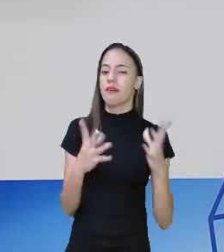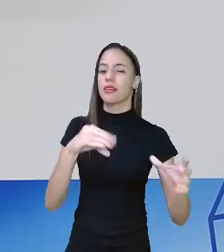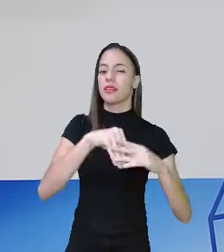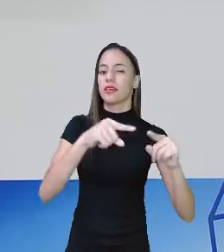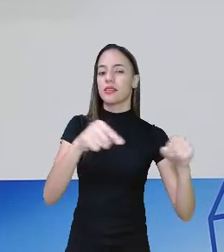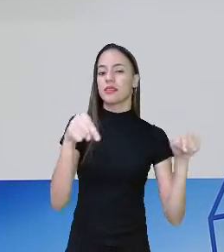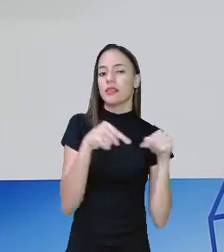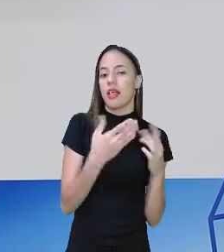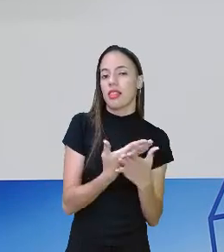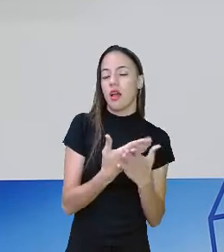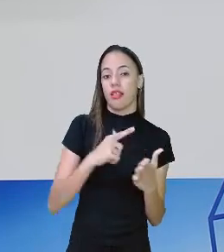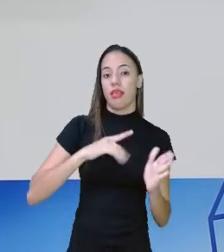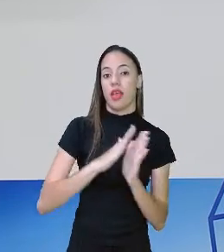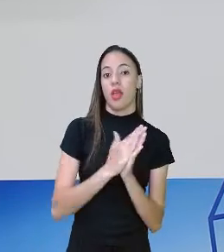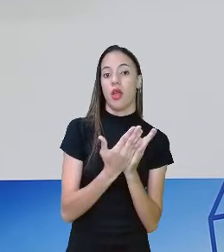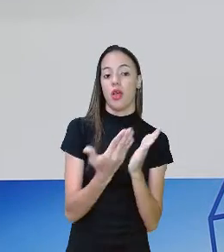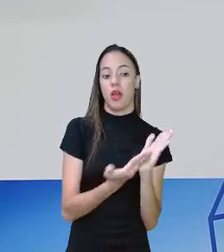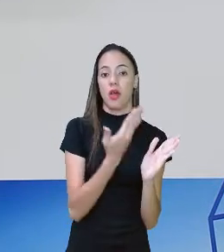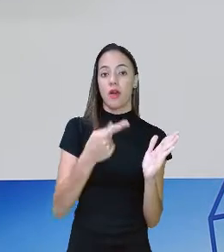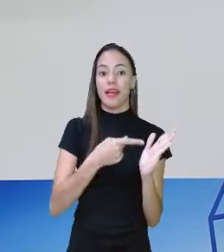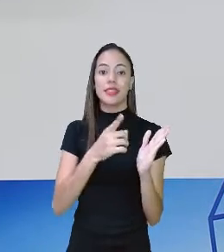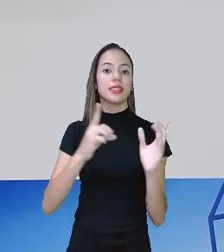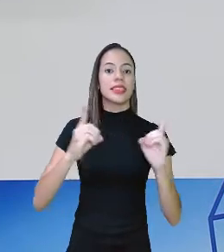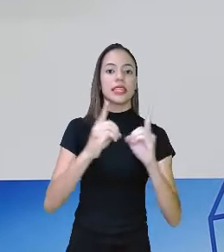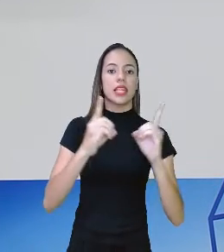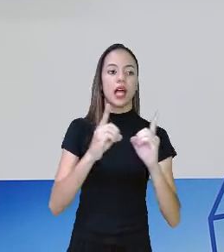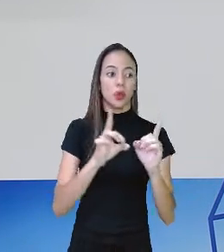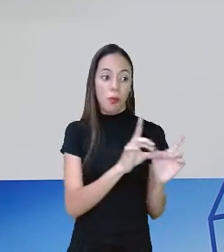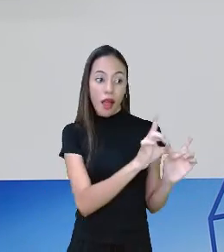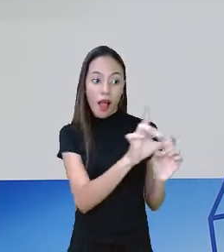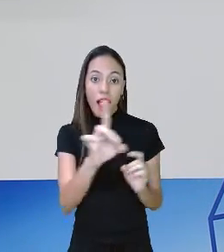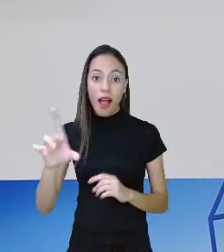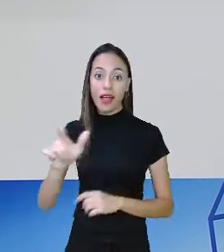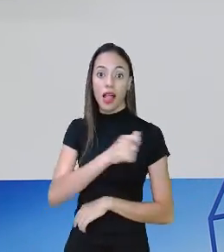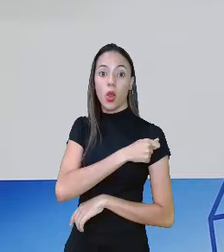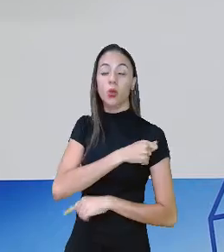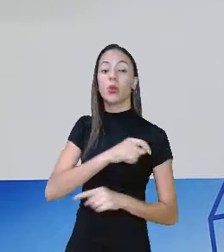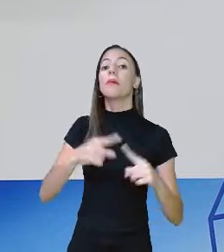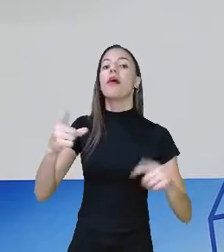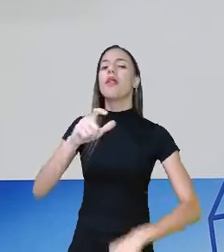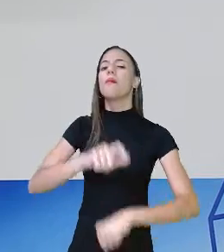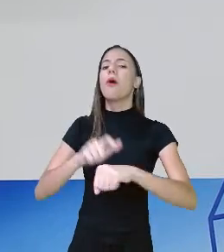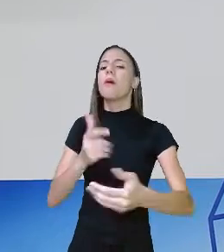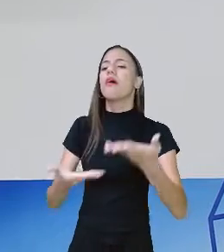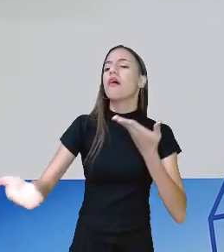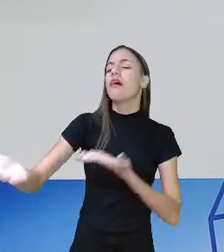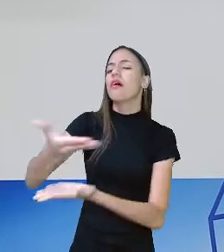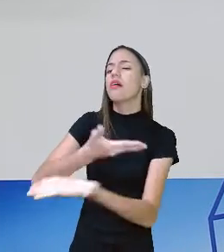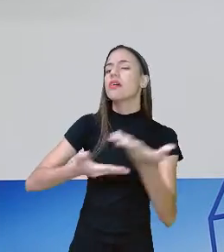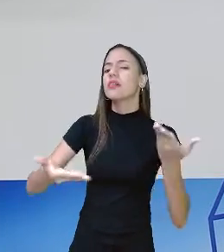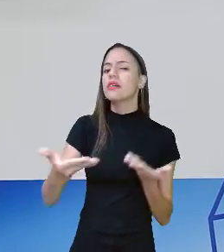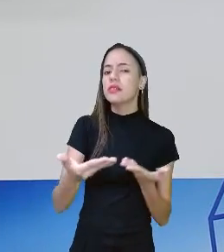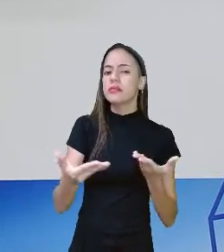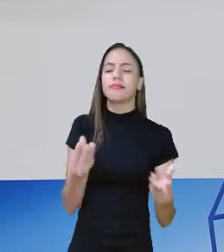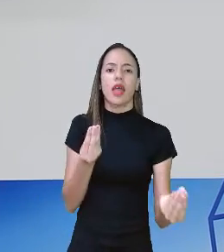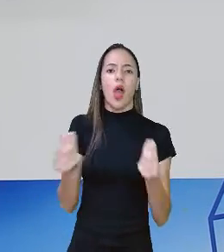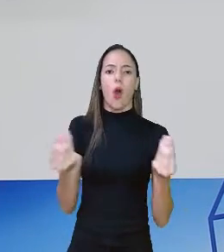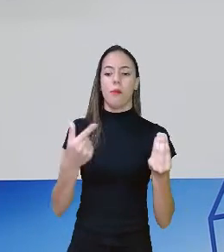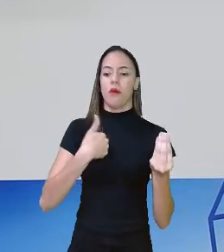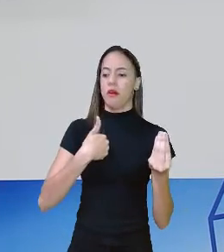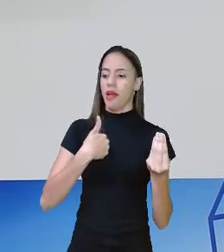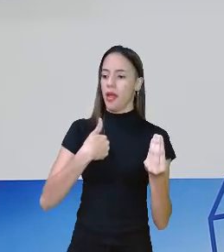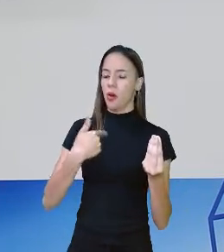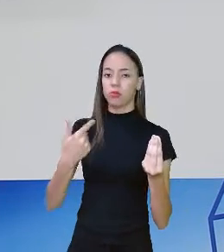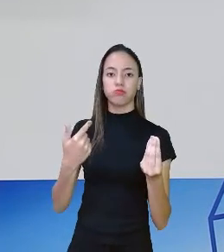vamos dar um livro paradidático para cada um. E na hora da socialização? como é que eu vou